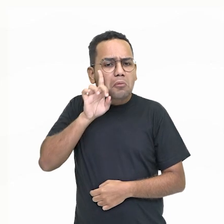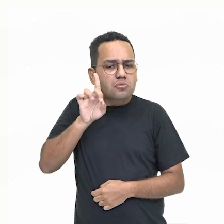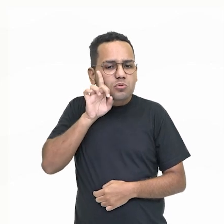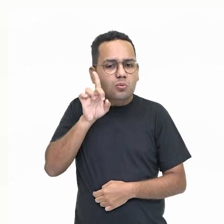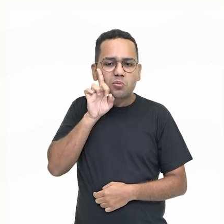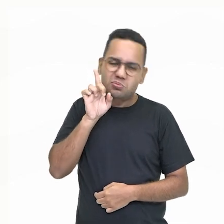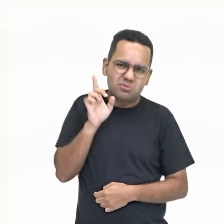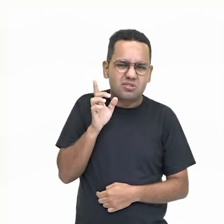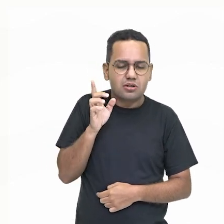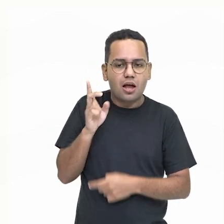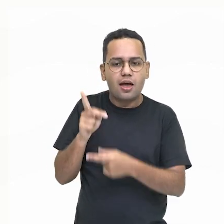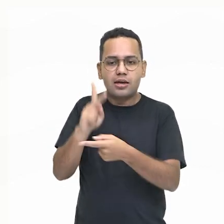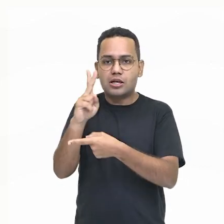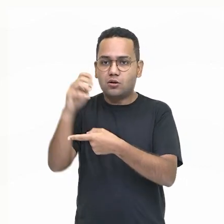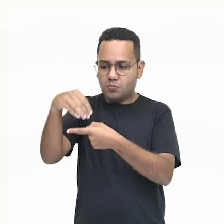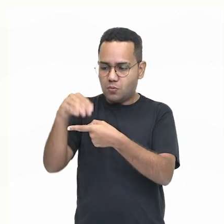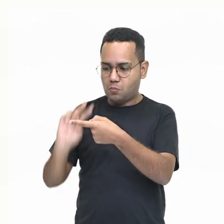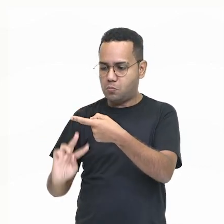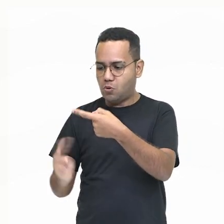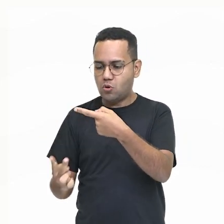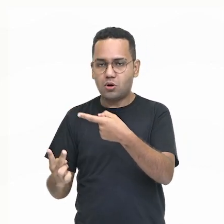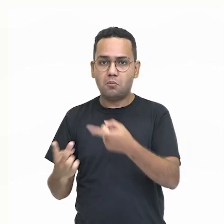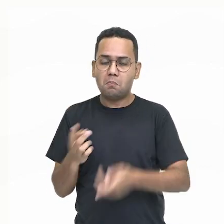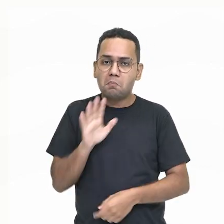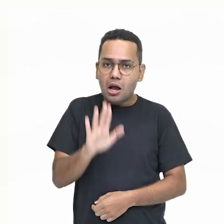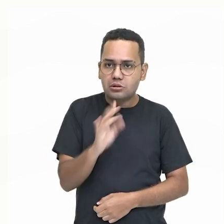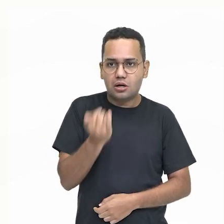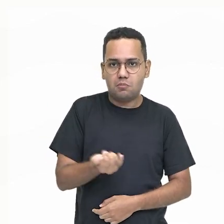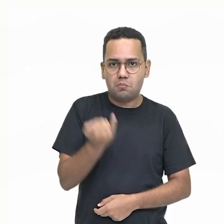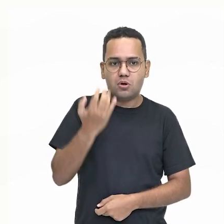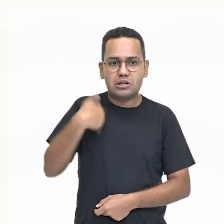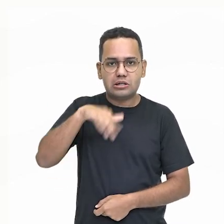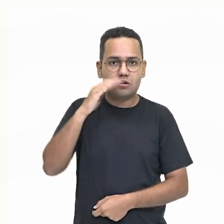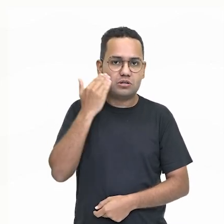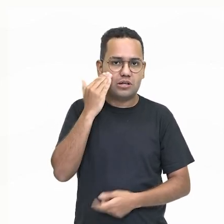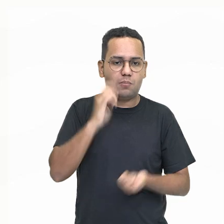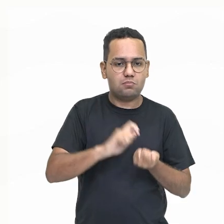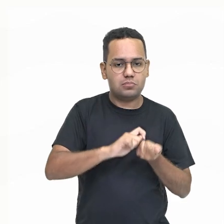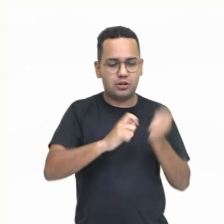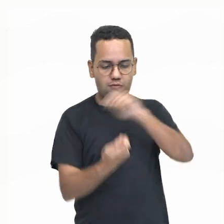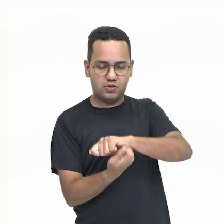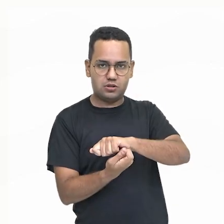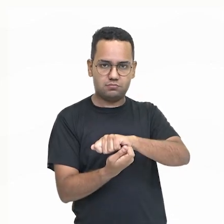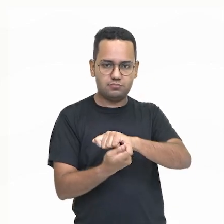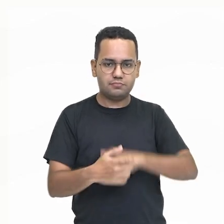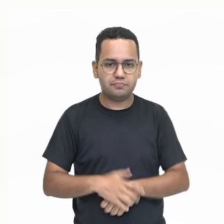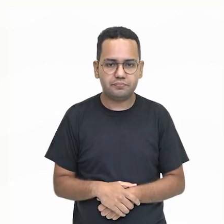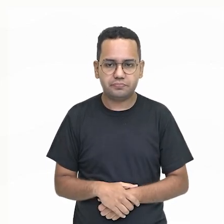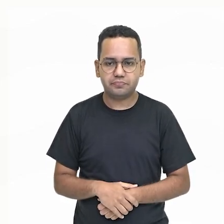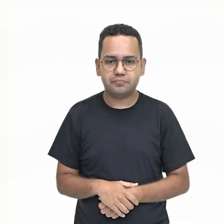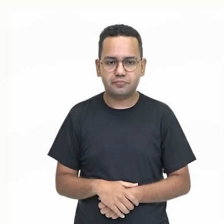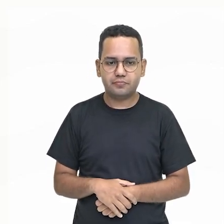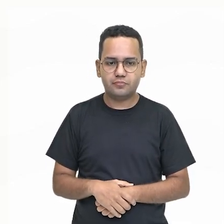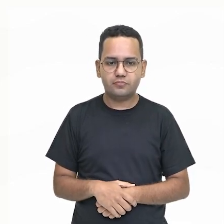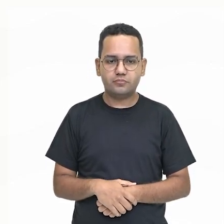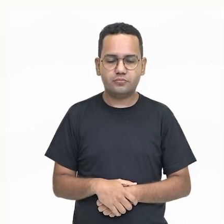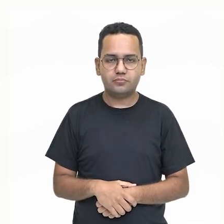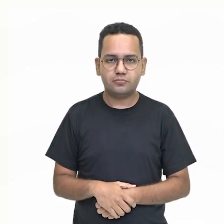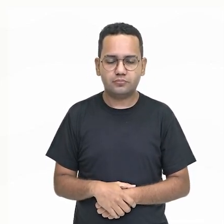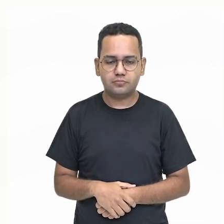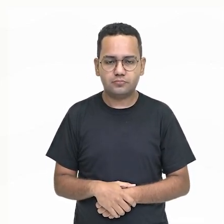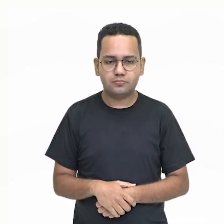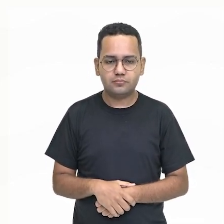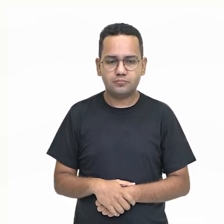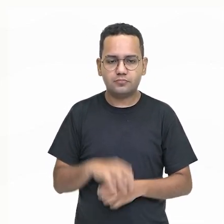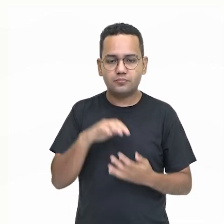importante saber converter essas unidades de medida Então veja tem uma regrinha prática para essa conversão se você tem